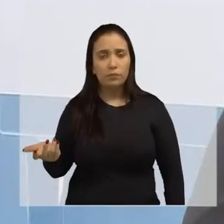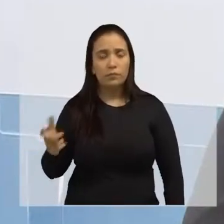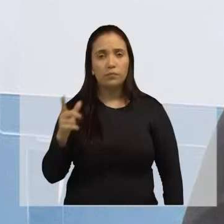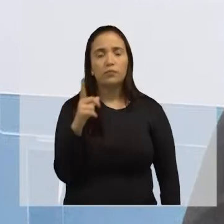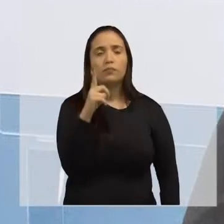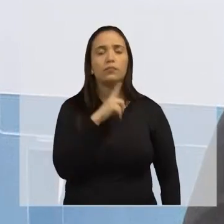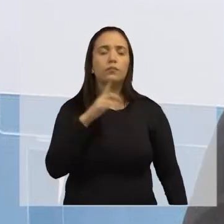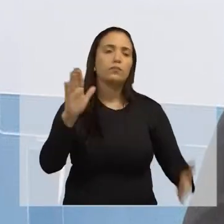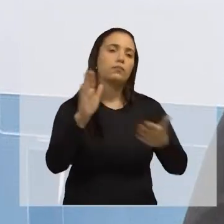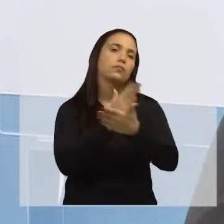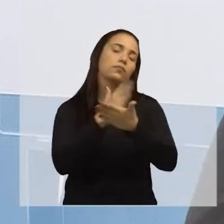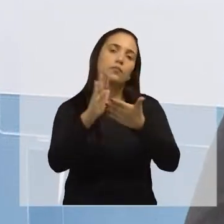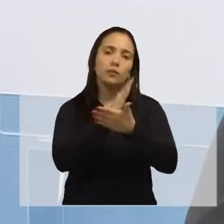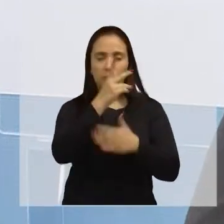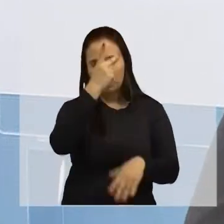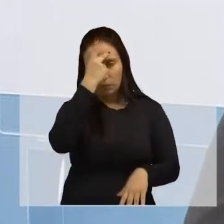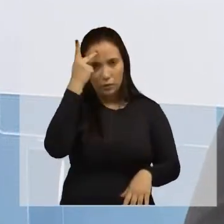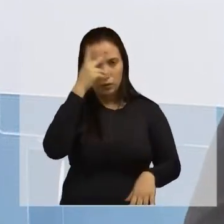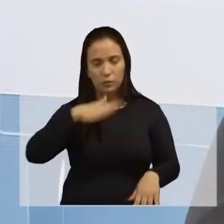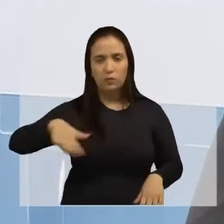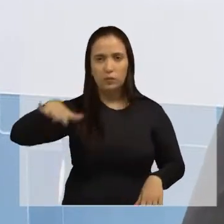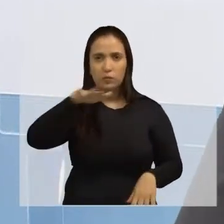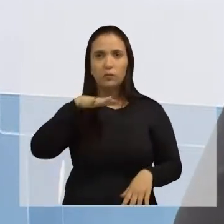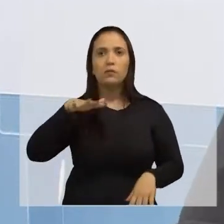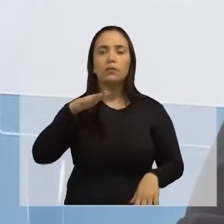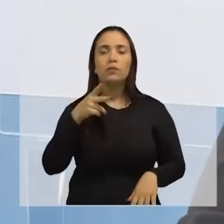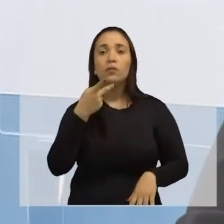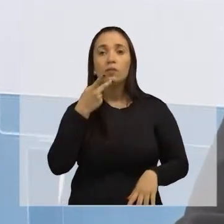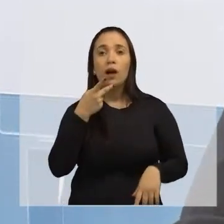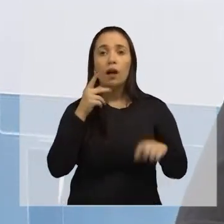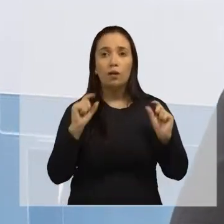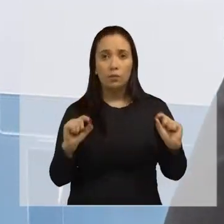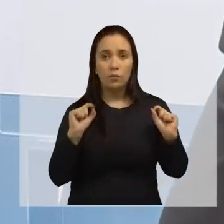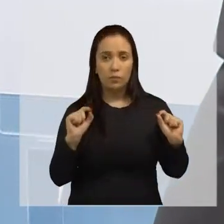algumas pessoas, dirigentes nacional, e aqui soltaram aqui a história que